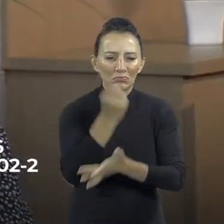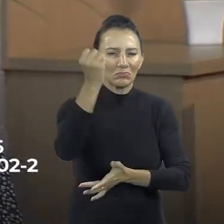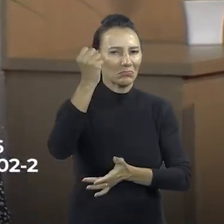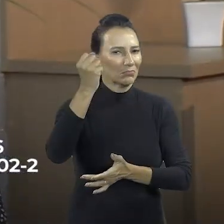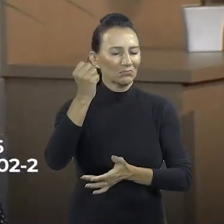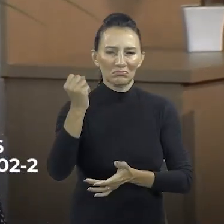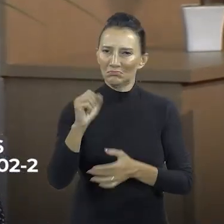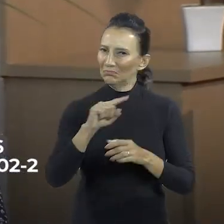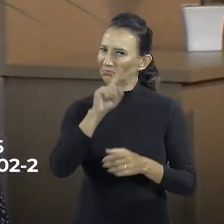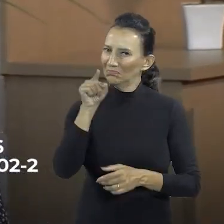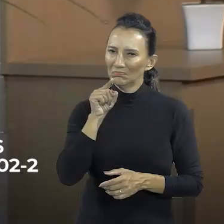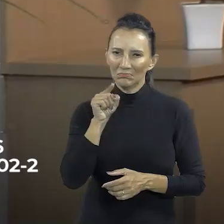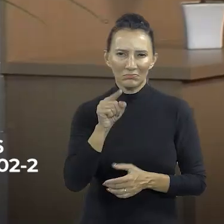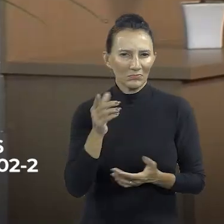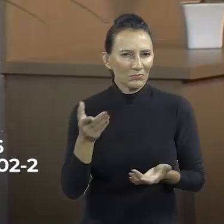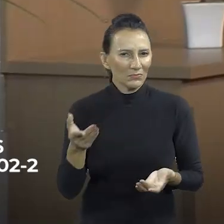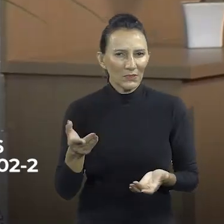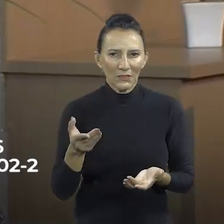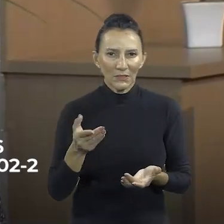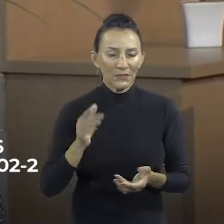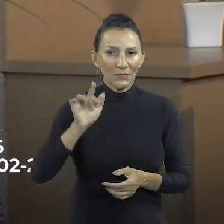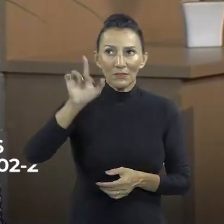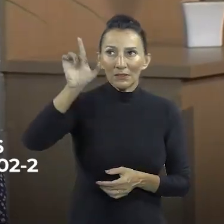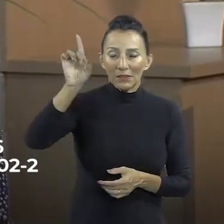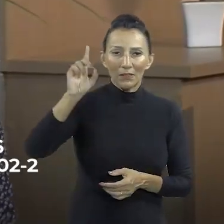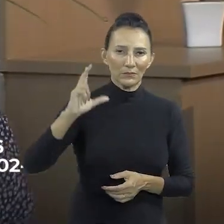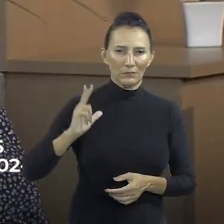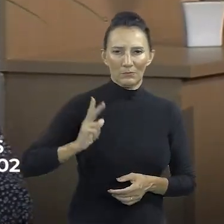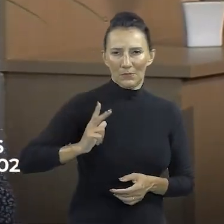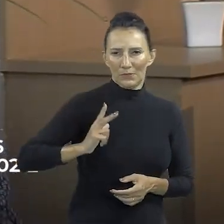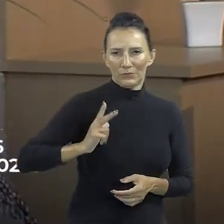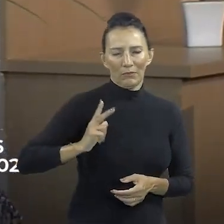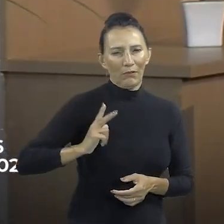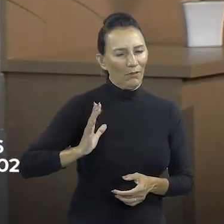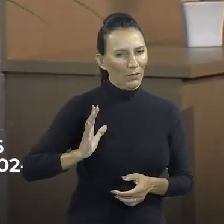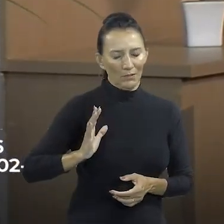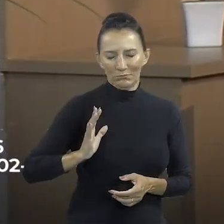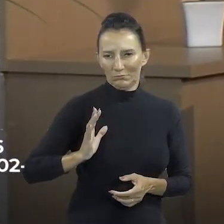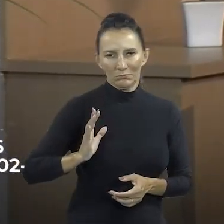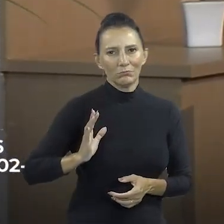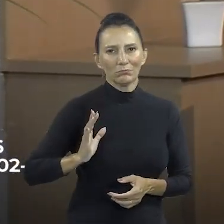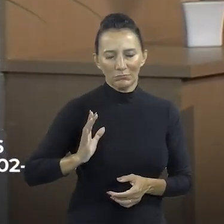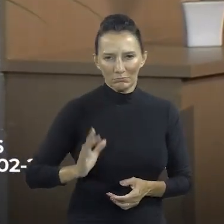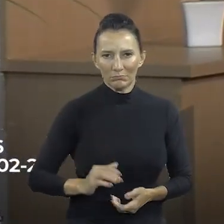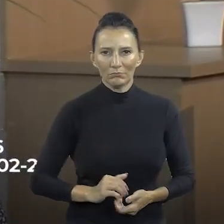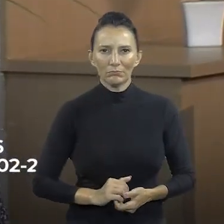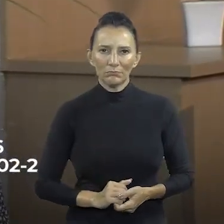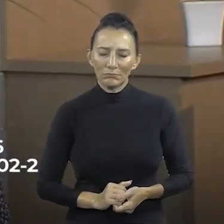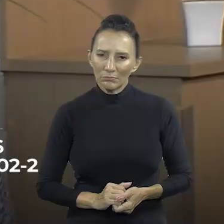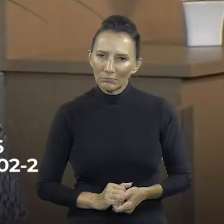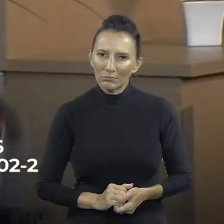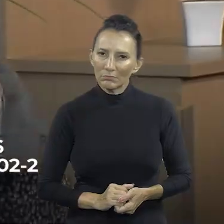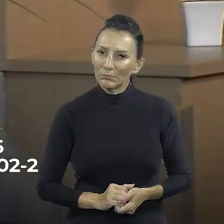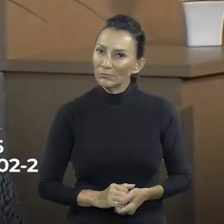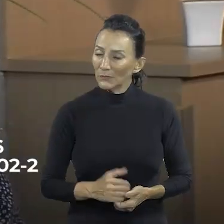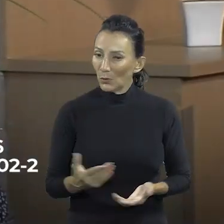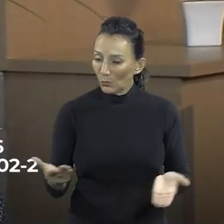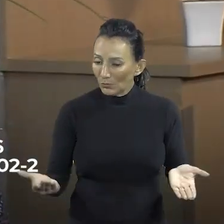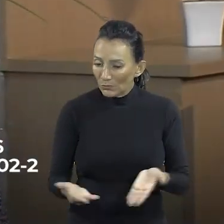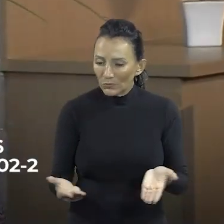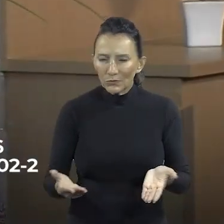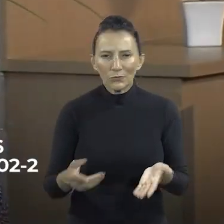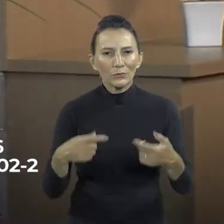sabemos, porque isso é algo que Deus reservou para a sua exclusiva competência. Eu tenho que viver